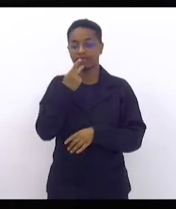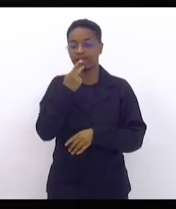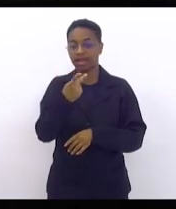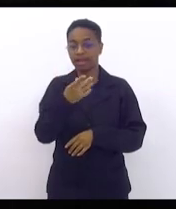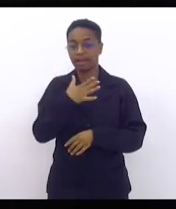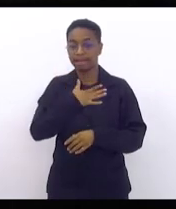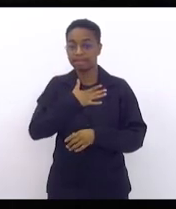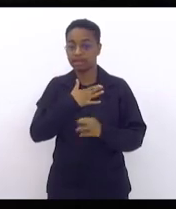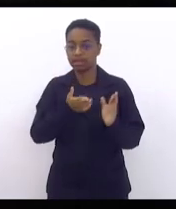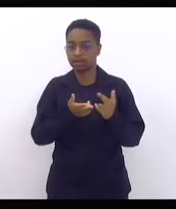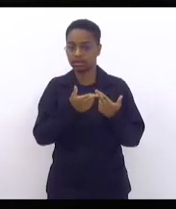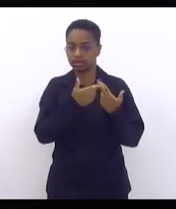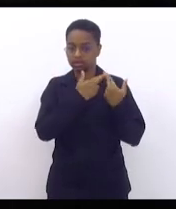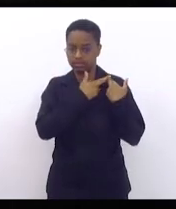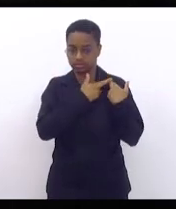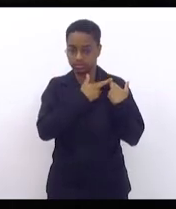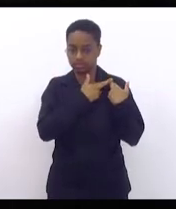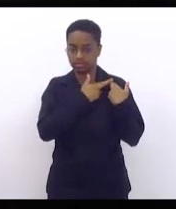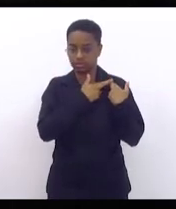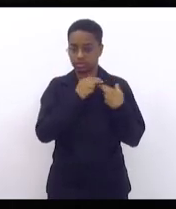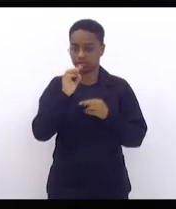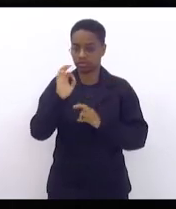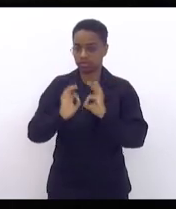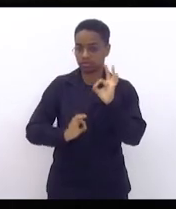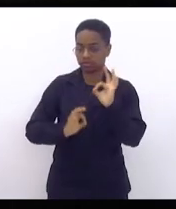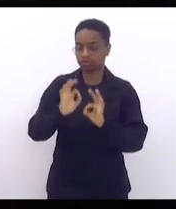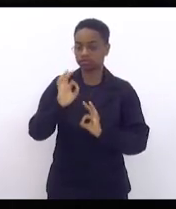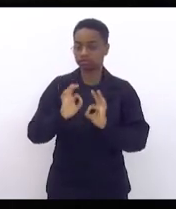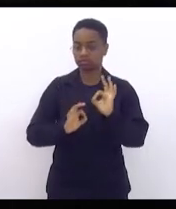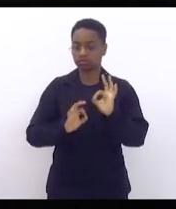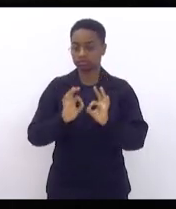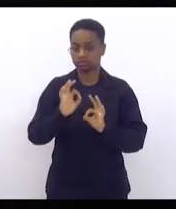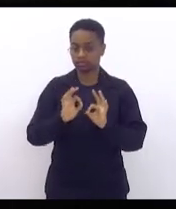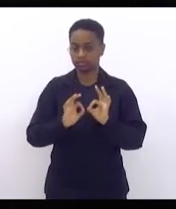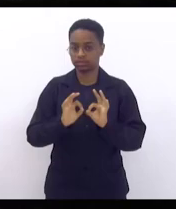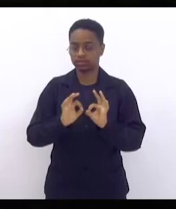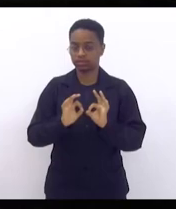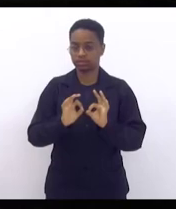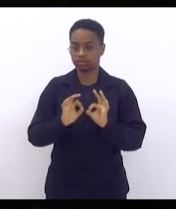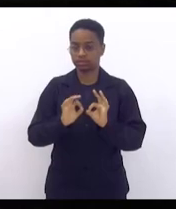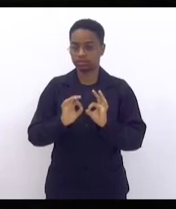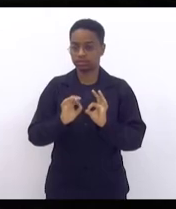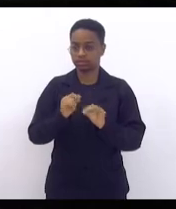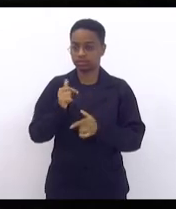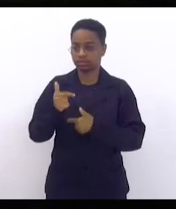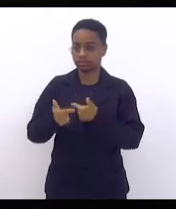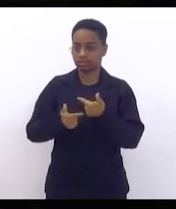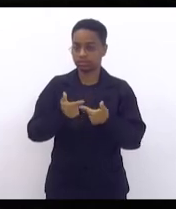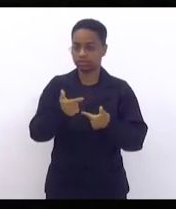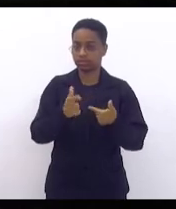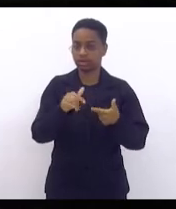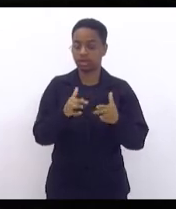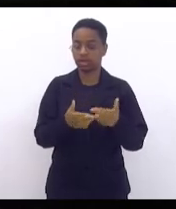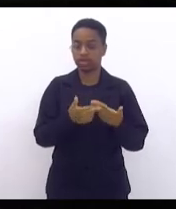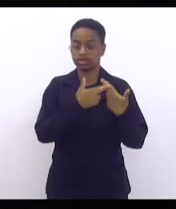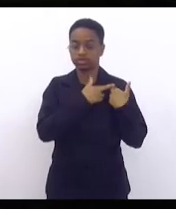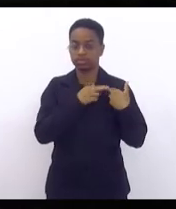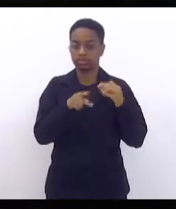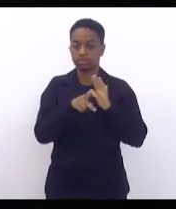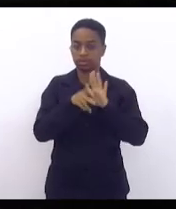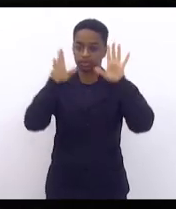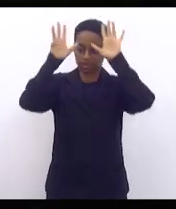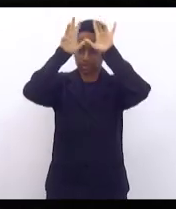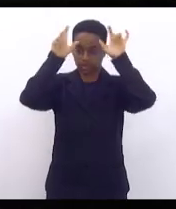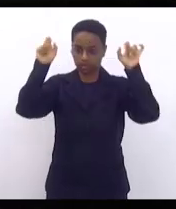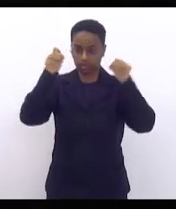responsabilidade não é da organização dos serviços que são de competência do tribunal de justiça